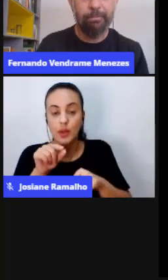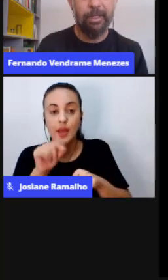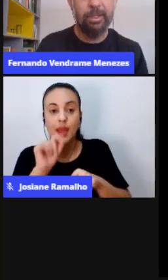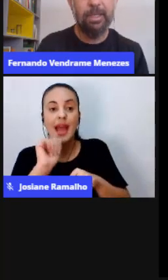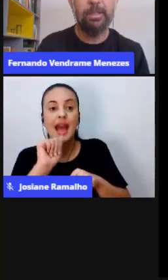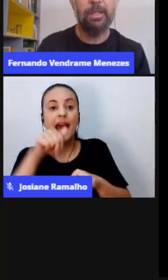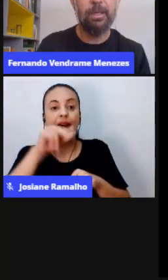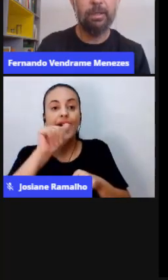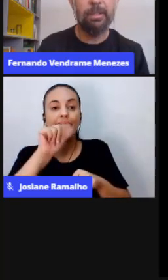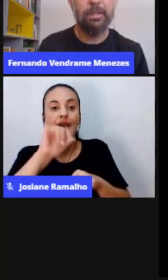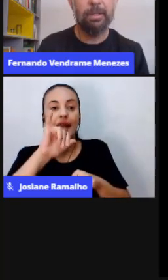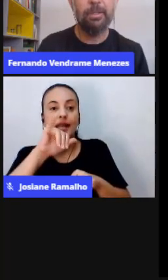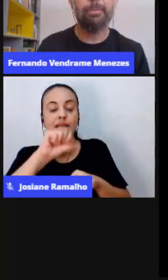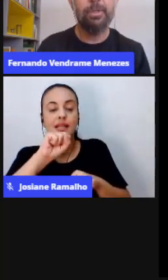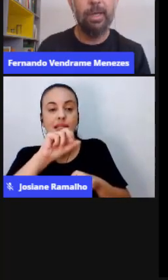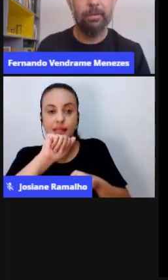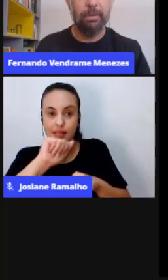desse